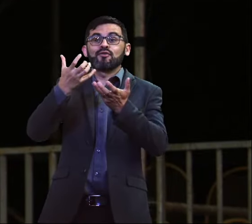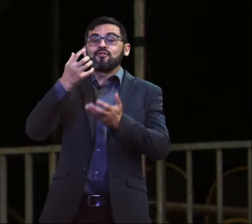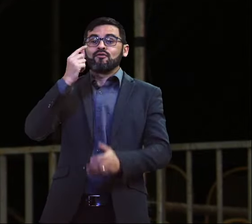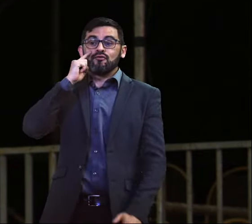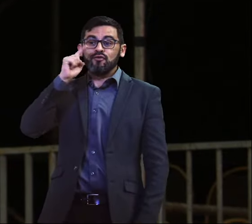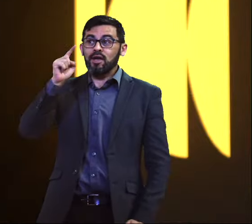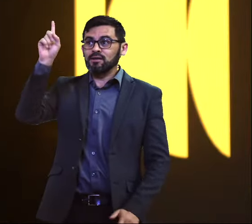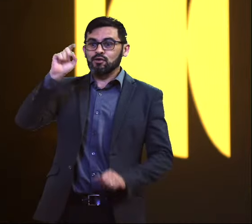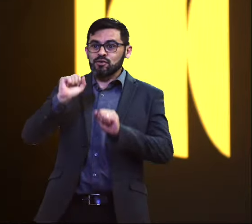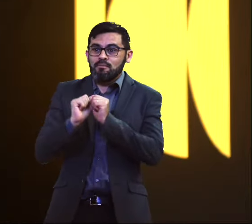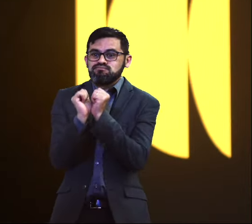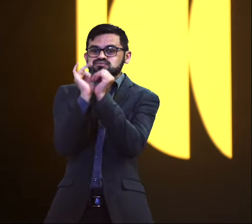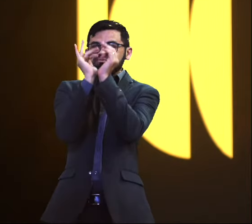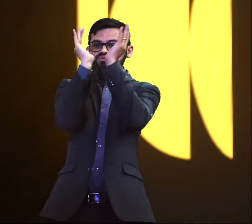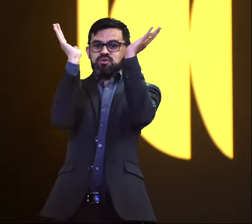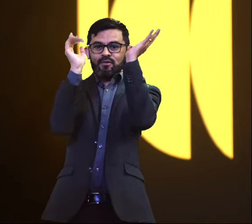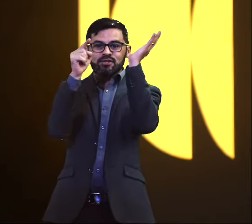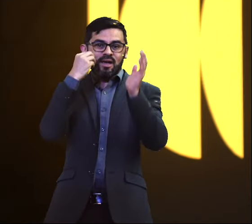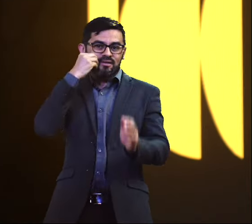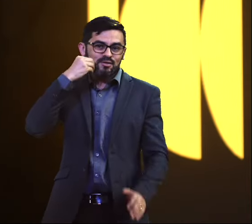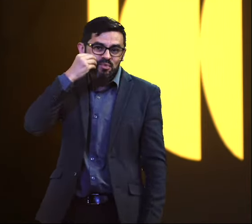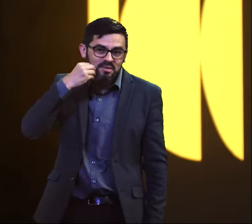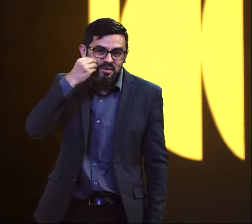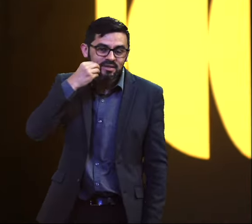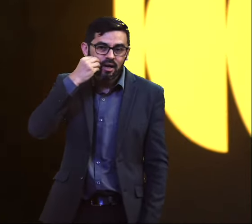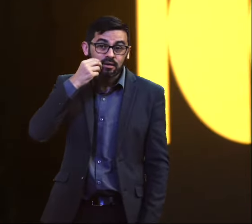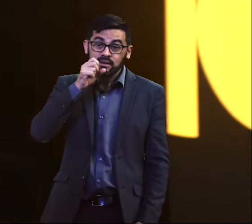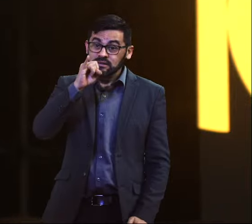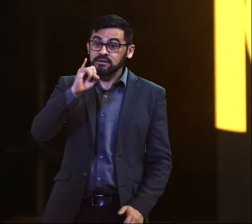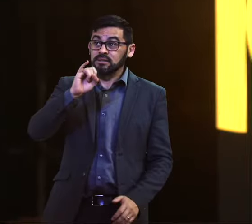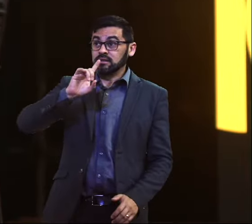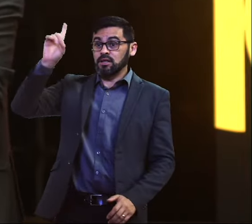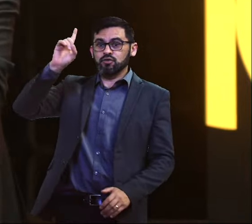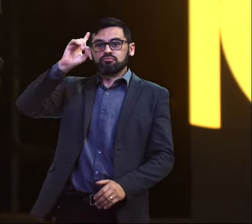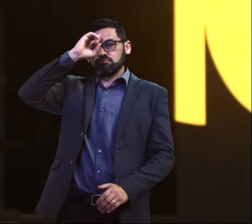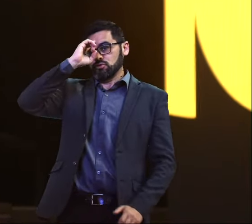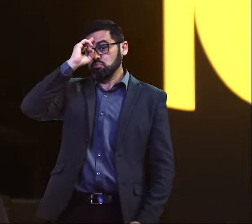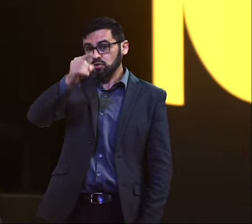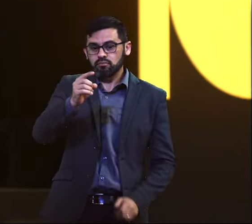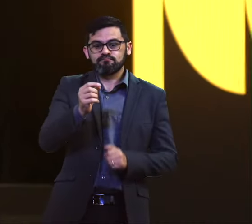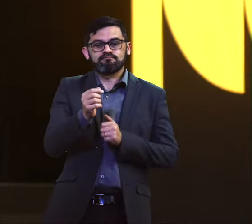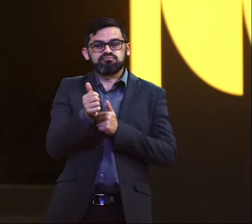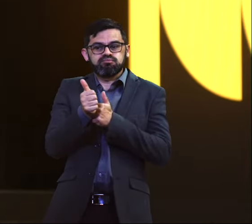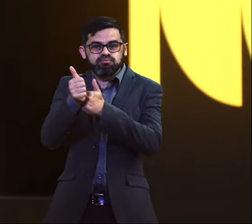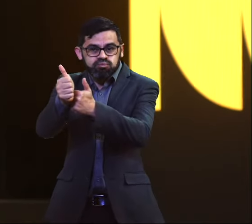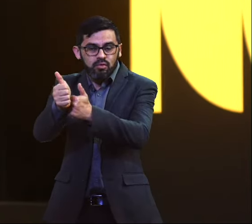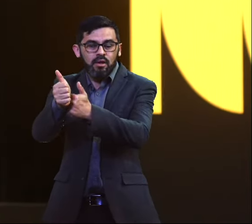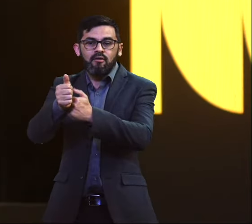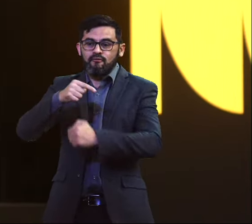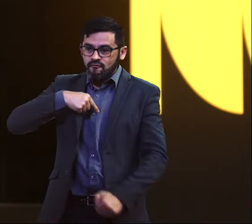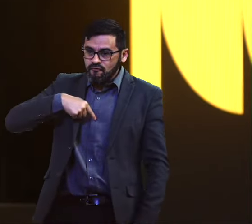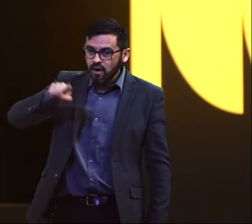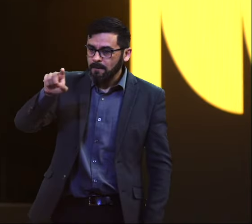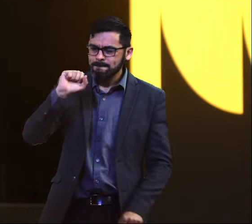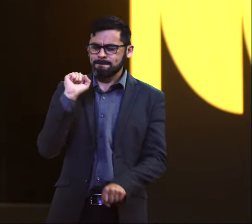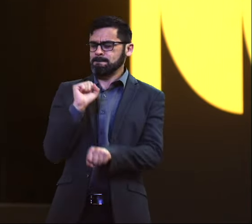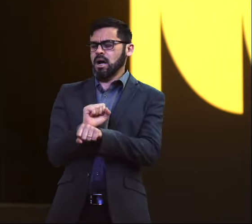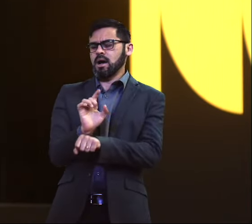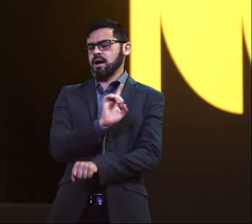o mar nestes dias. Quantos querem experimentar isso? Se Deus te deu uma direção, avance, não